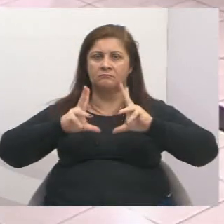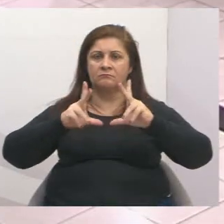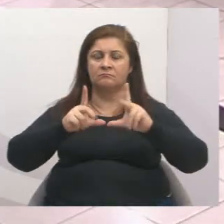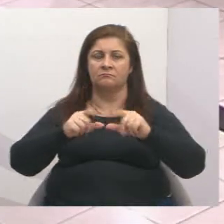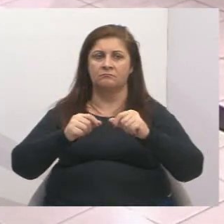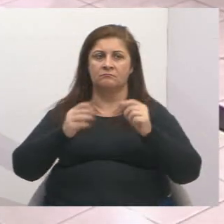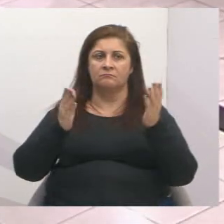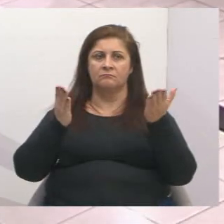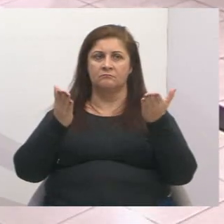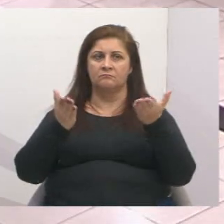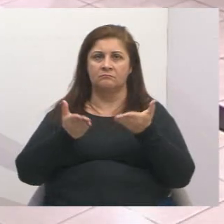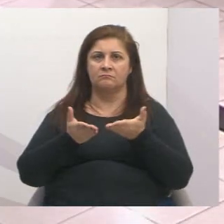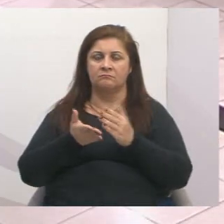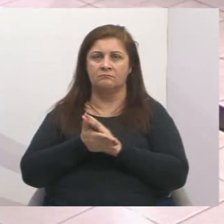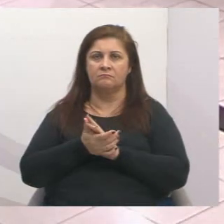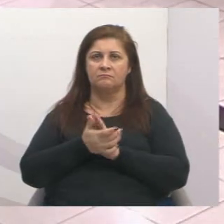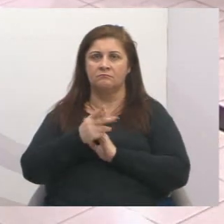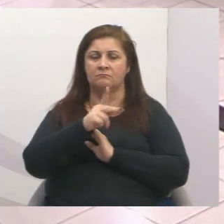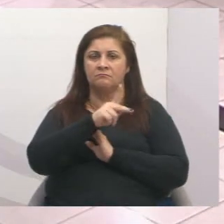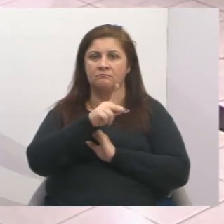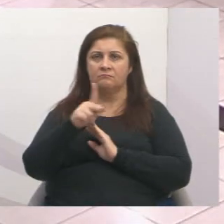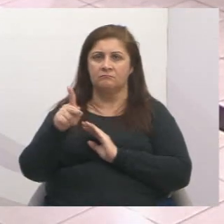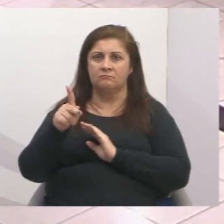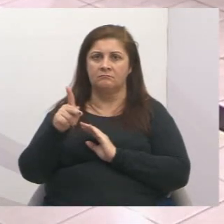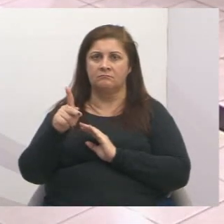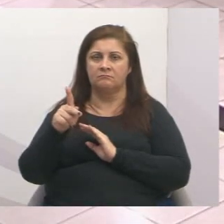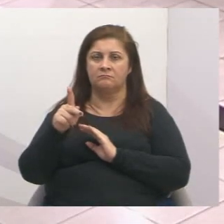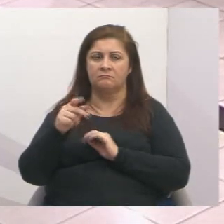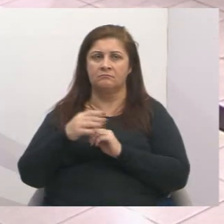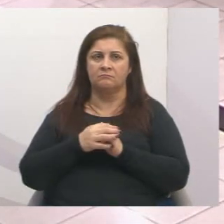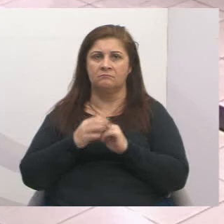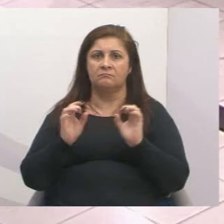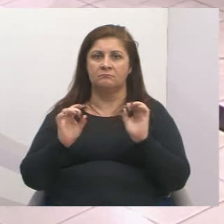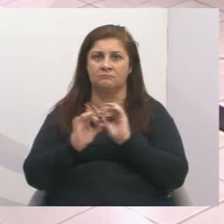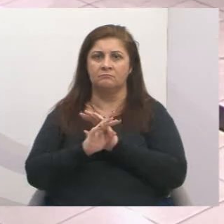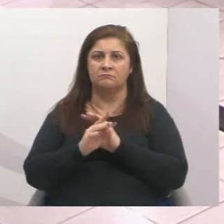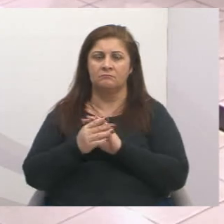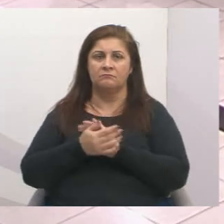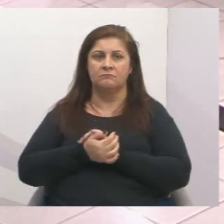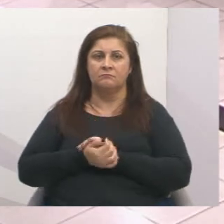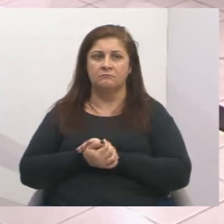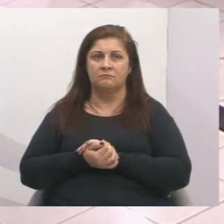a palavra ao presidente Paulinho dos condutores para o fechamento.